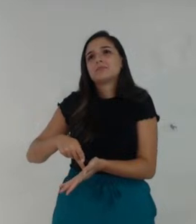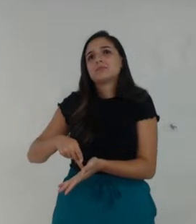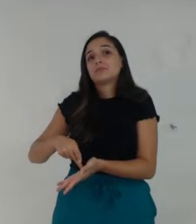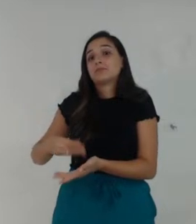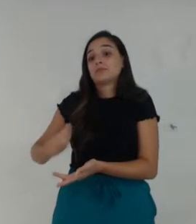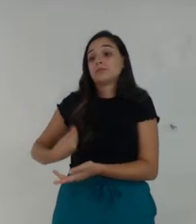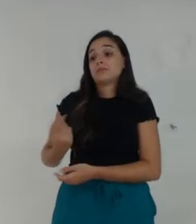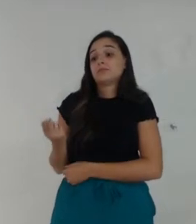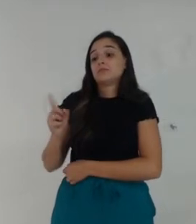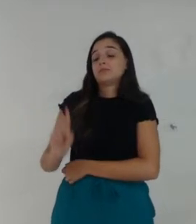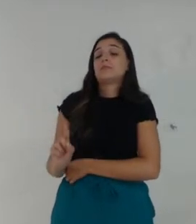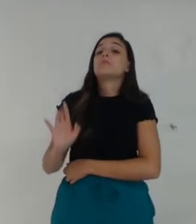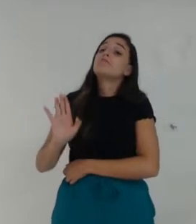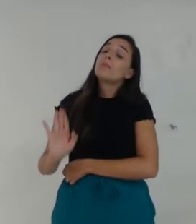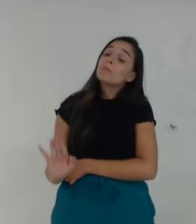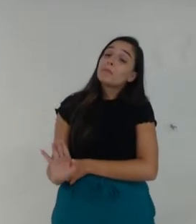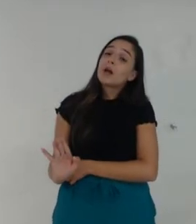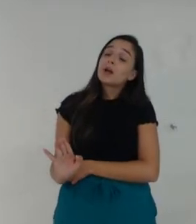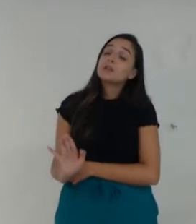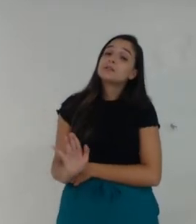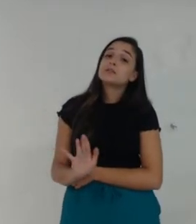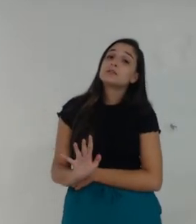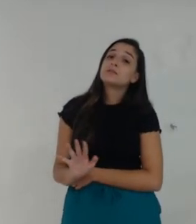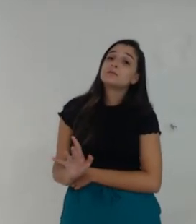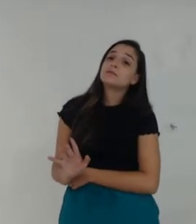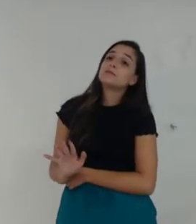inserido, mas ainda assim está